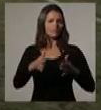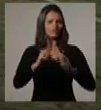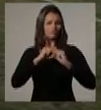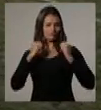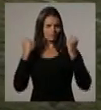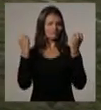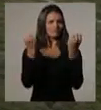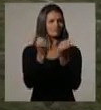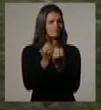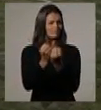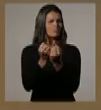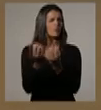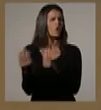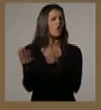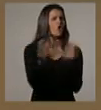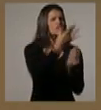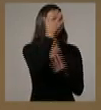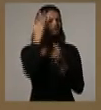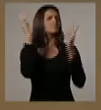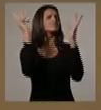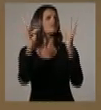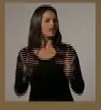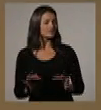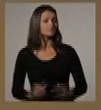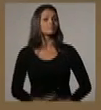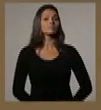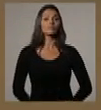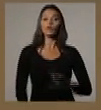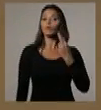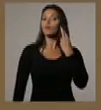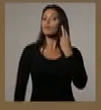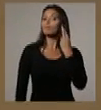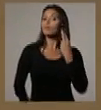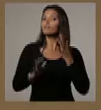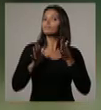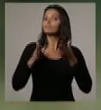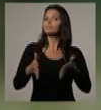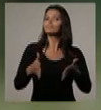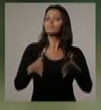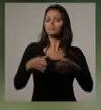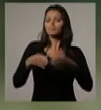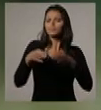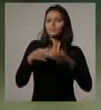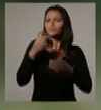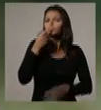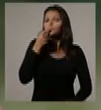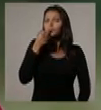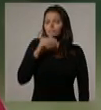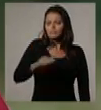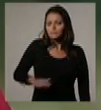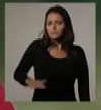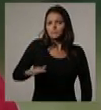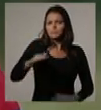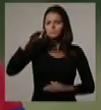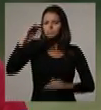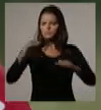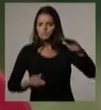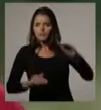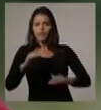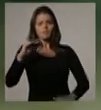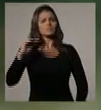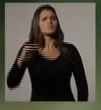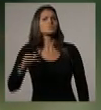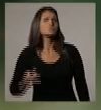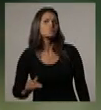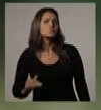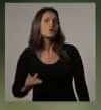Maracanã e fazer um monte de gente feliz quando Romário começou lá Nozinho do estrelinha ele era o